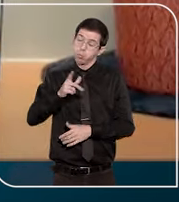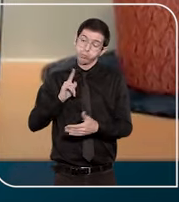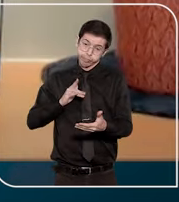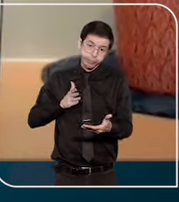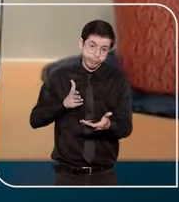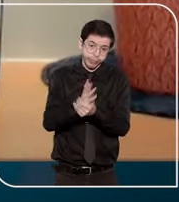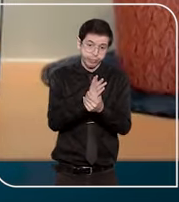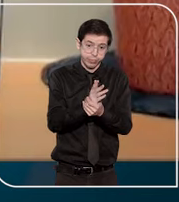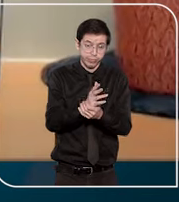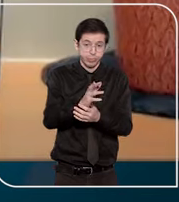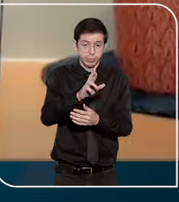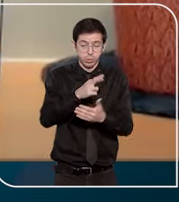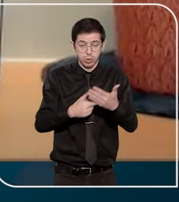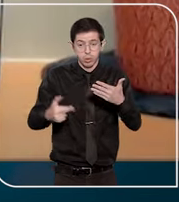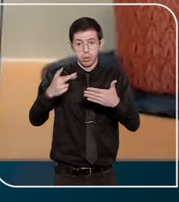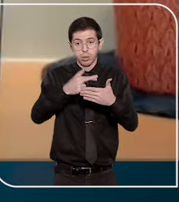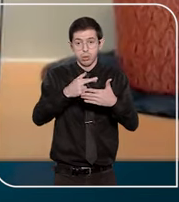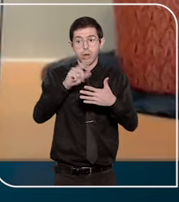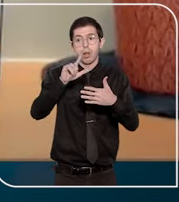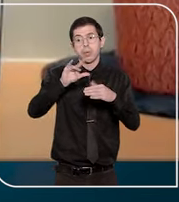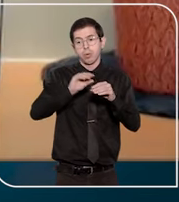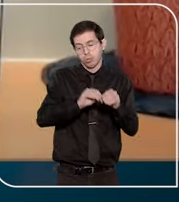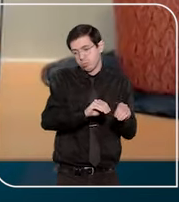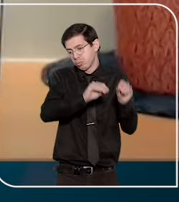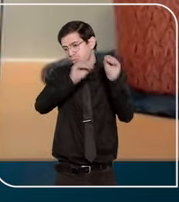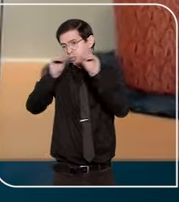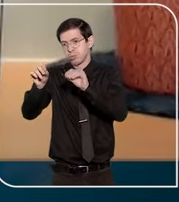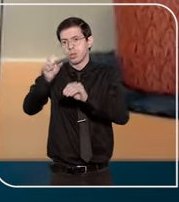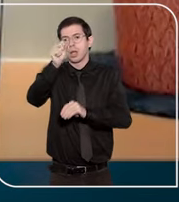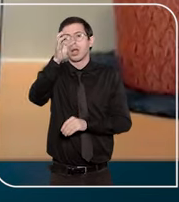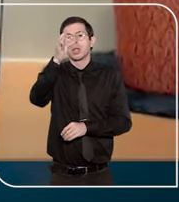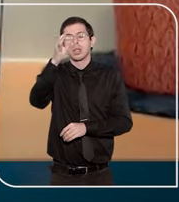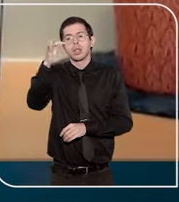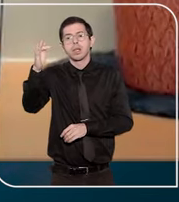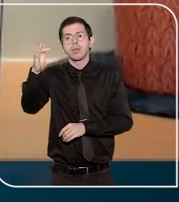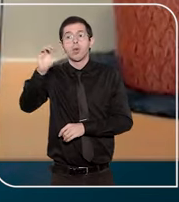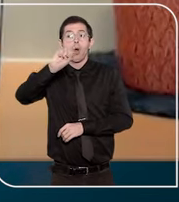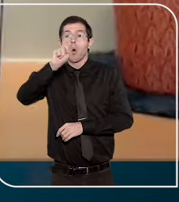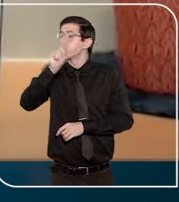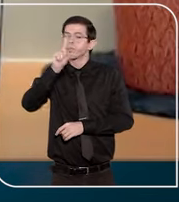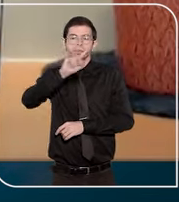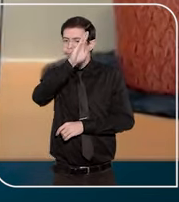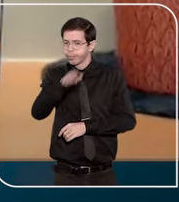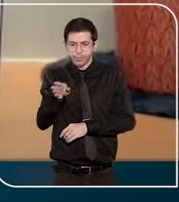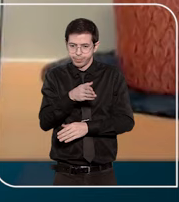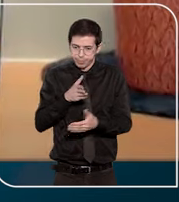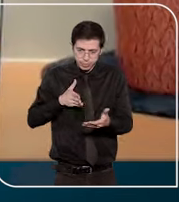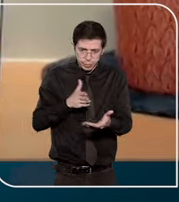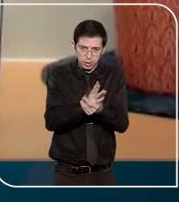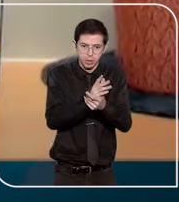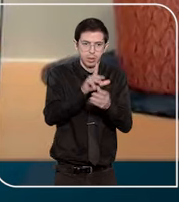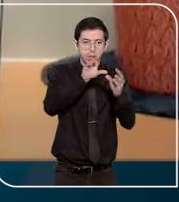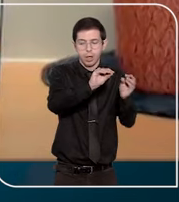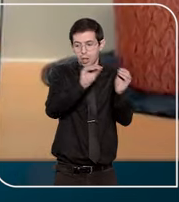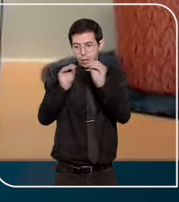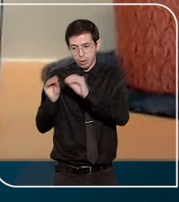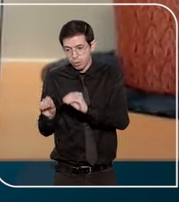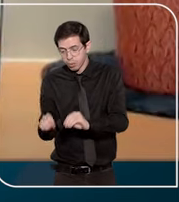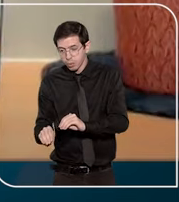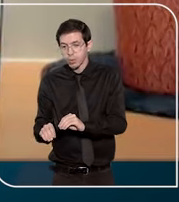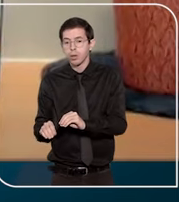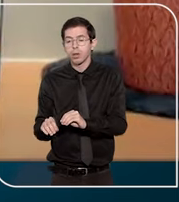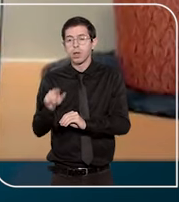extraordinário, então, era remetido ao Supremo Tribunal Federal, ou inadmitia o recurso se encontrasse algum óbice, e esse